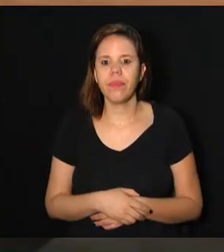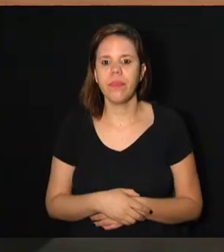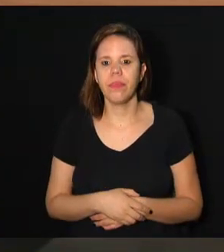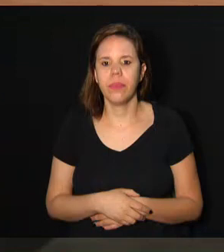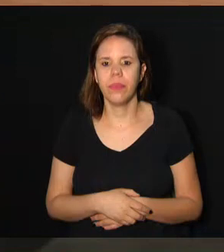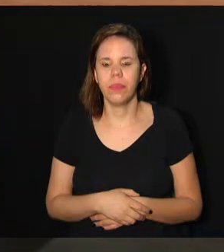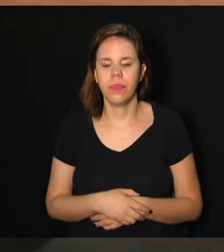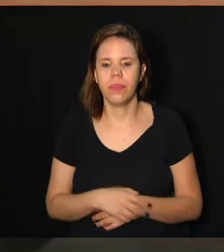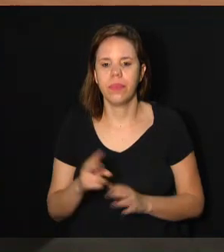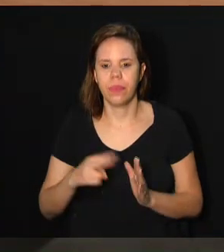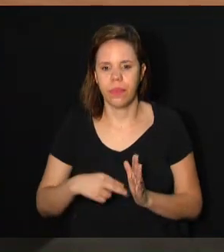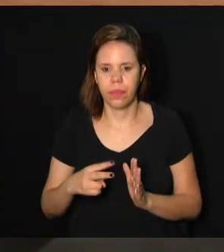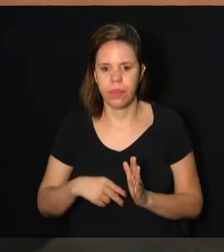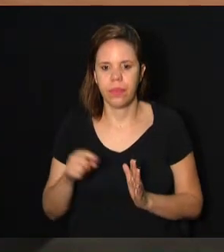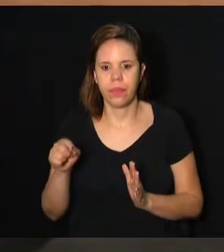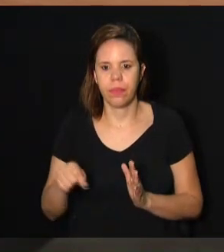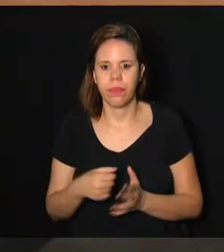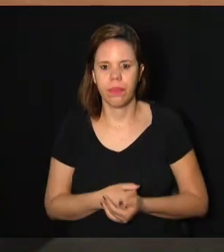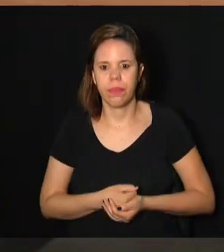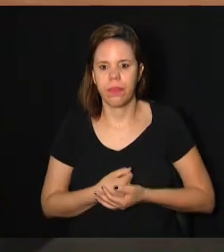Eu vou ler, inclusive, aqui, né?